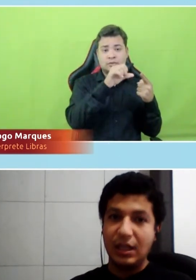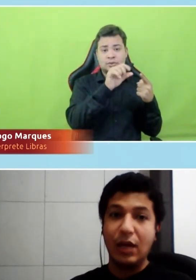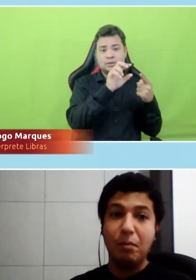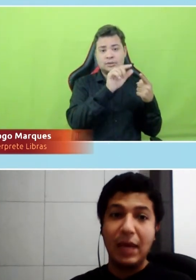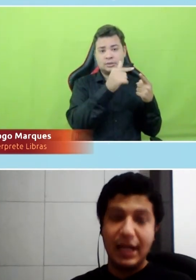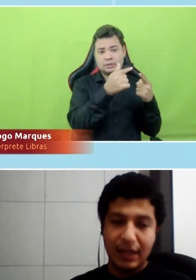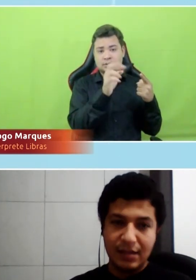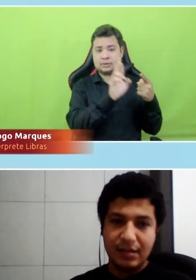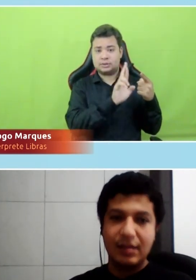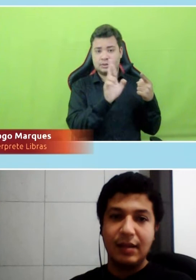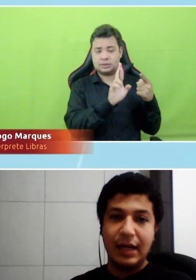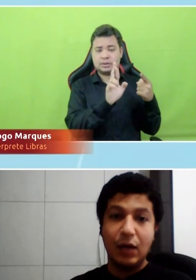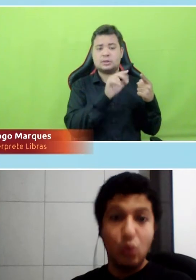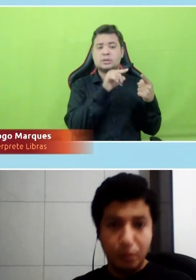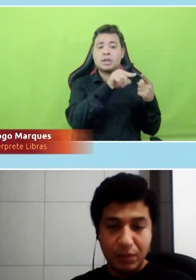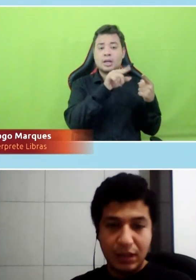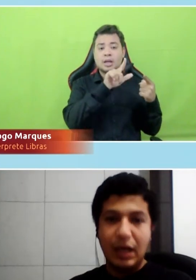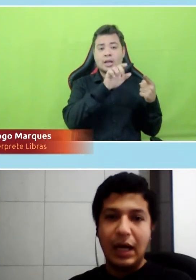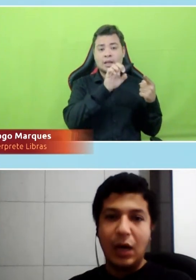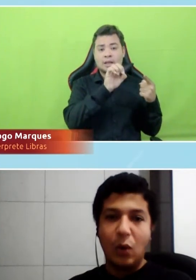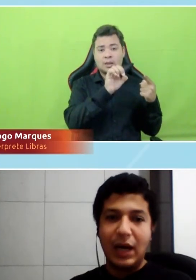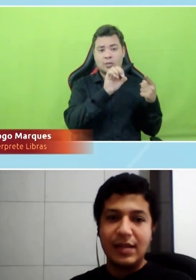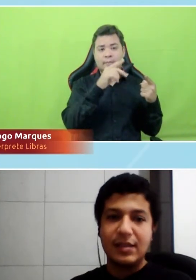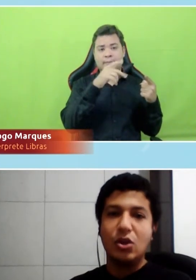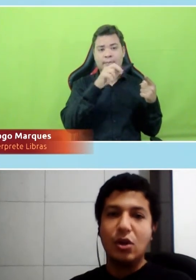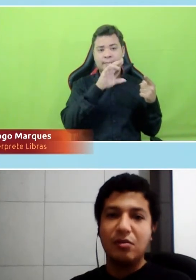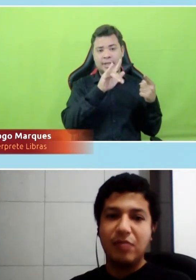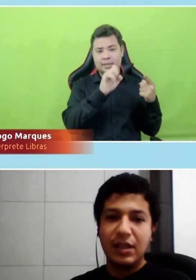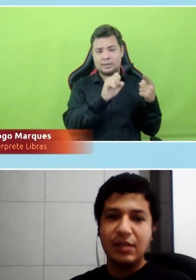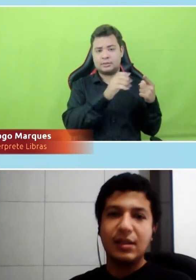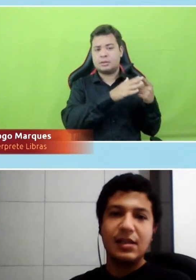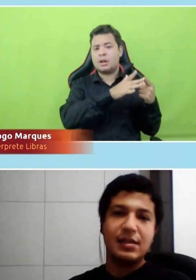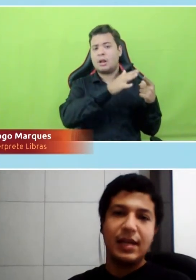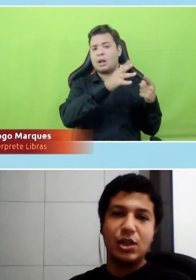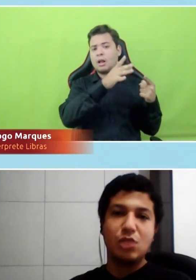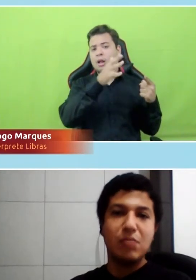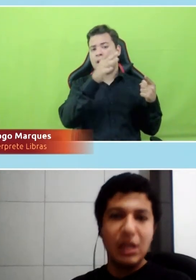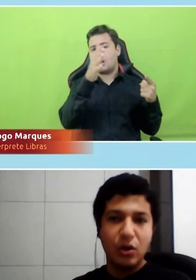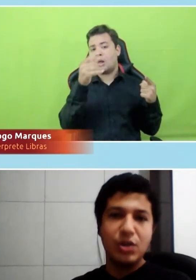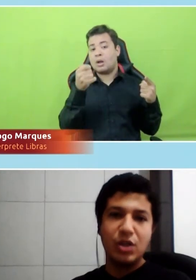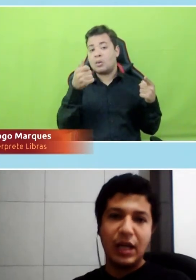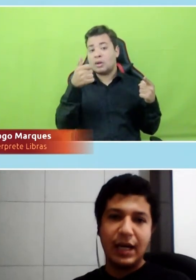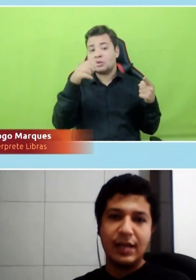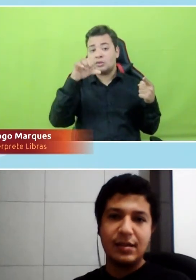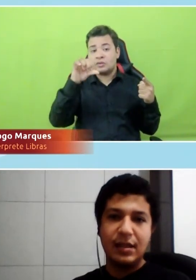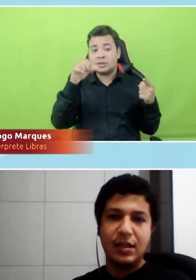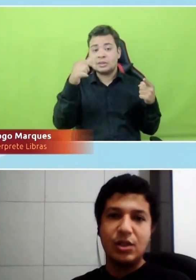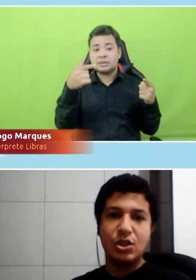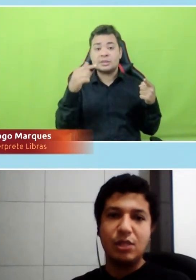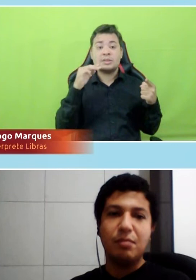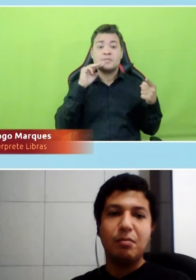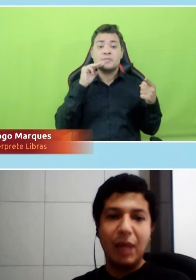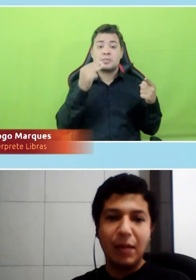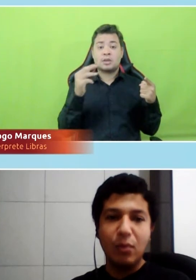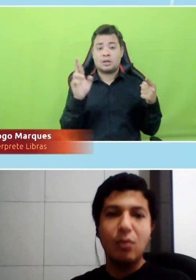Léo Péricles, da UP, a quase 97 milhões de reais de Pablo